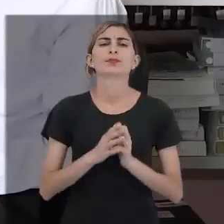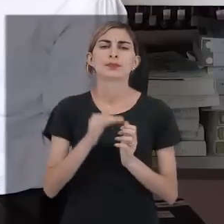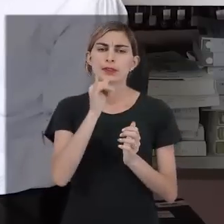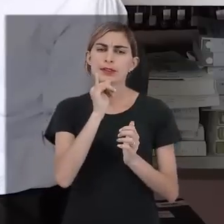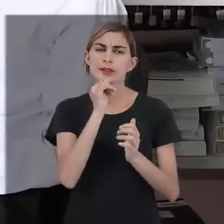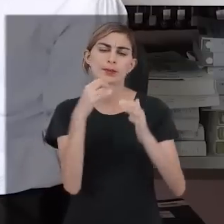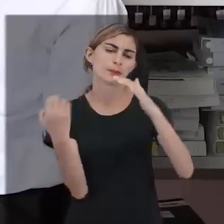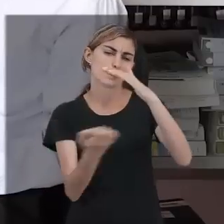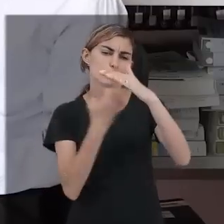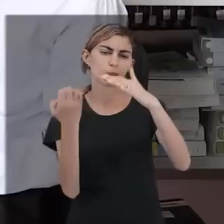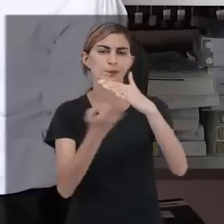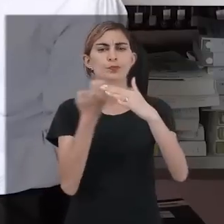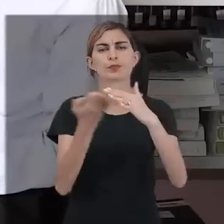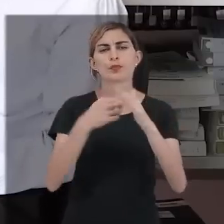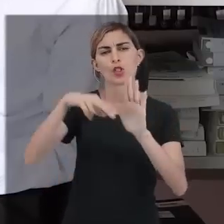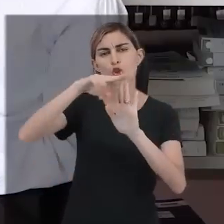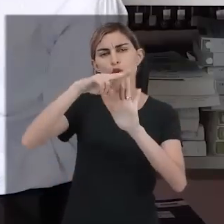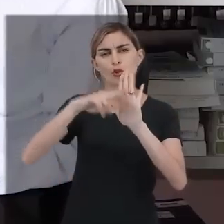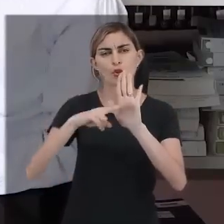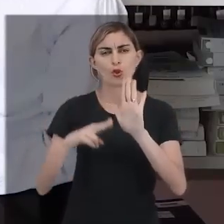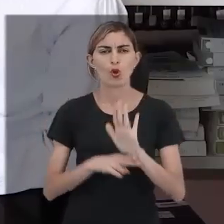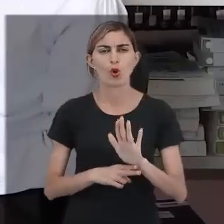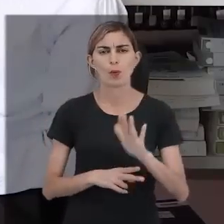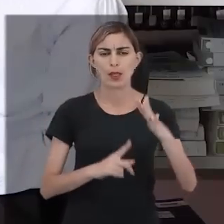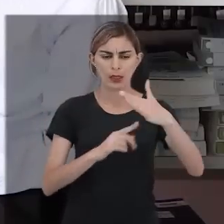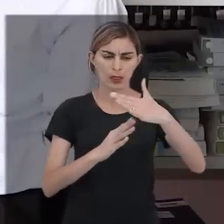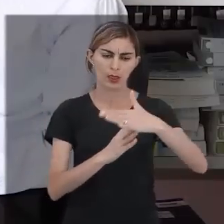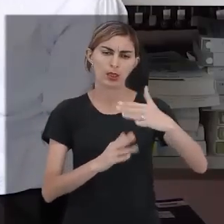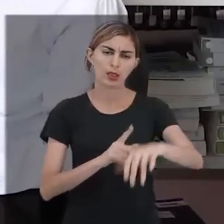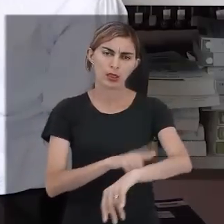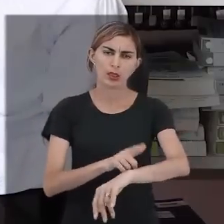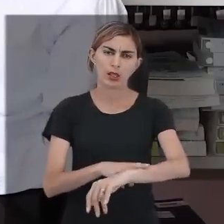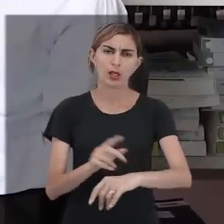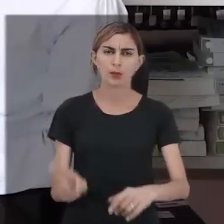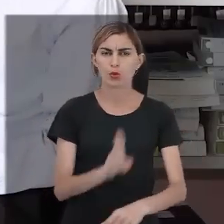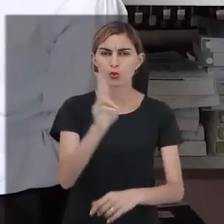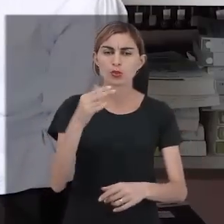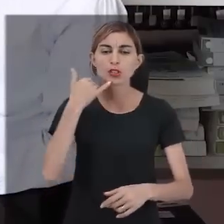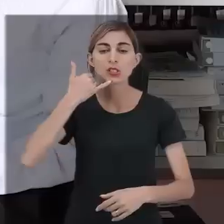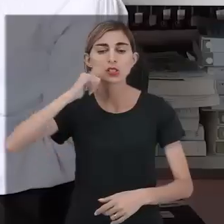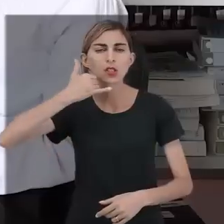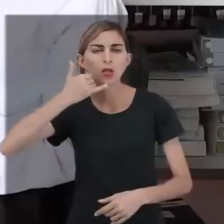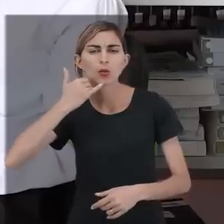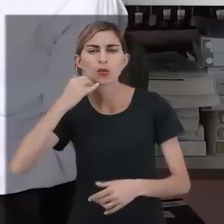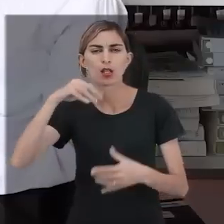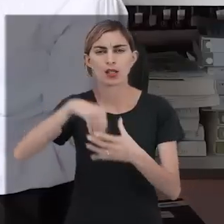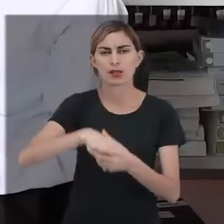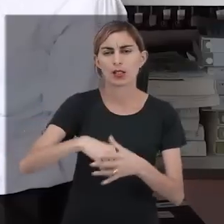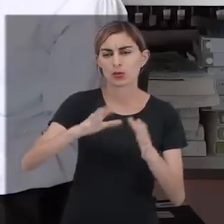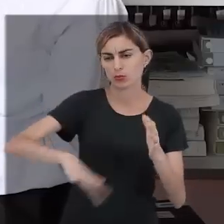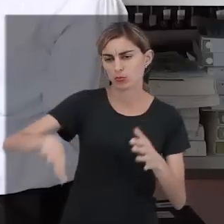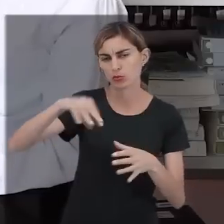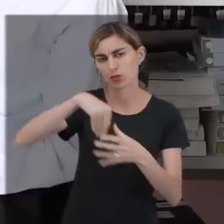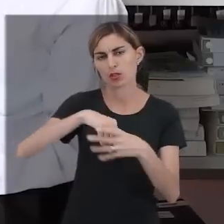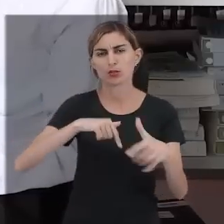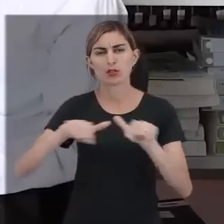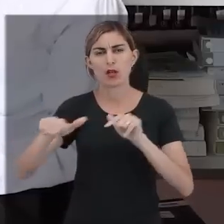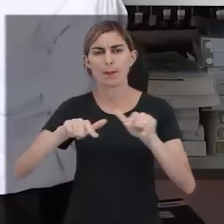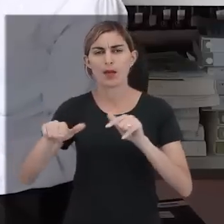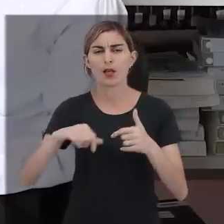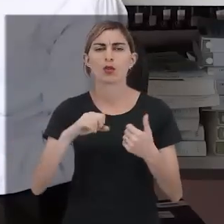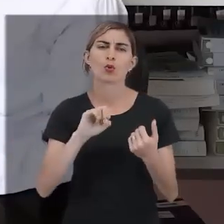uma empresa ela estabelece uma norma em que limita o tempo de utilização de celular em um determinado ambiente de trabalho, ou